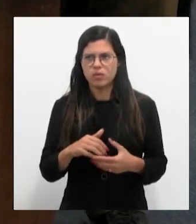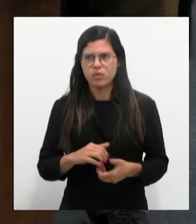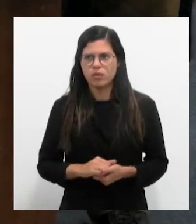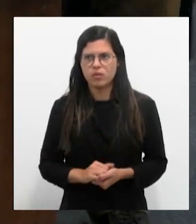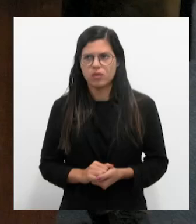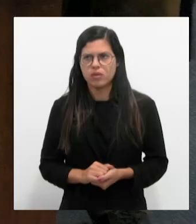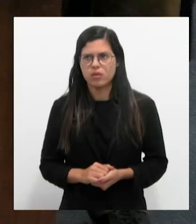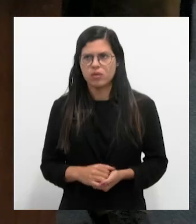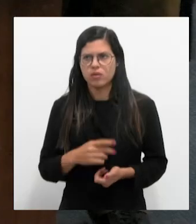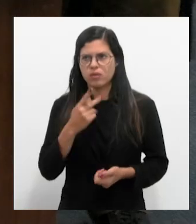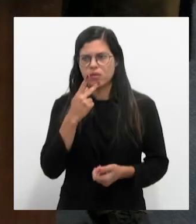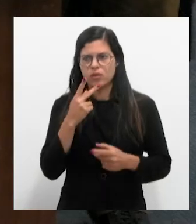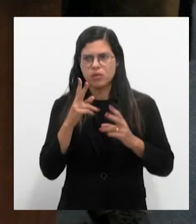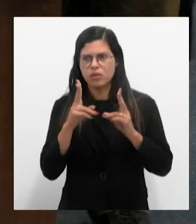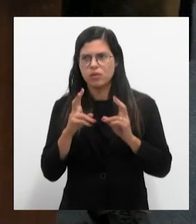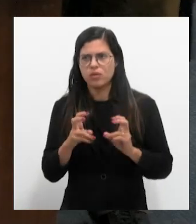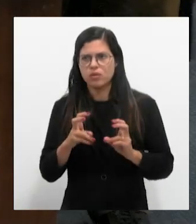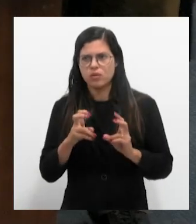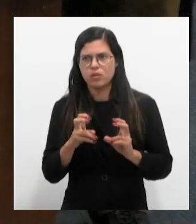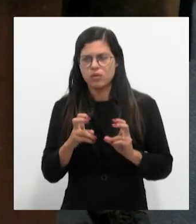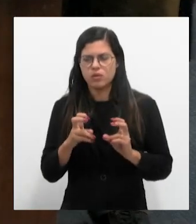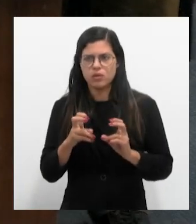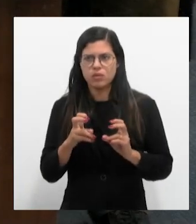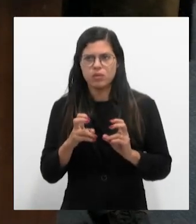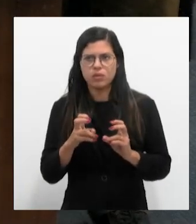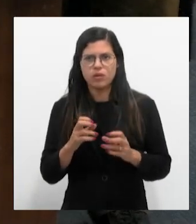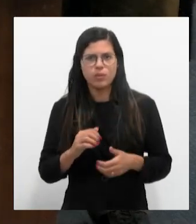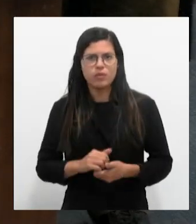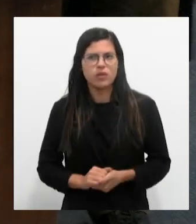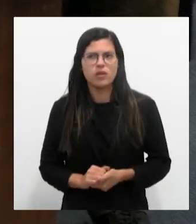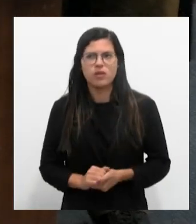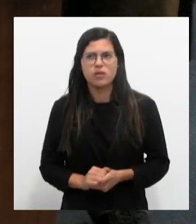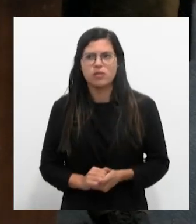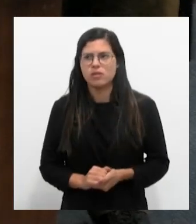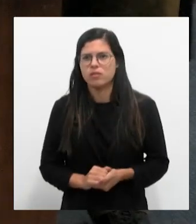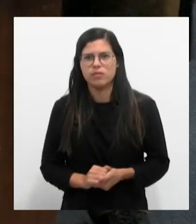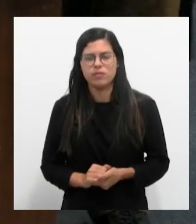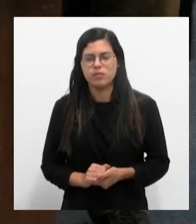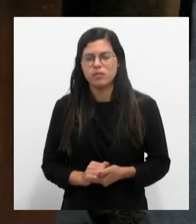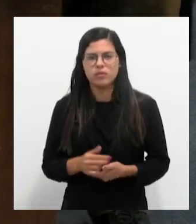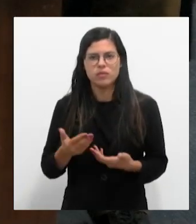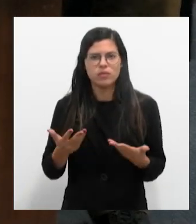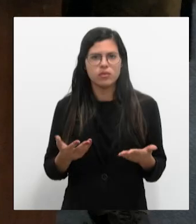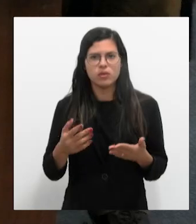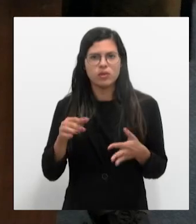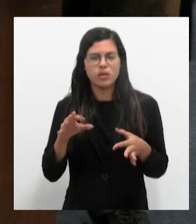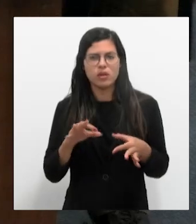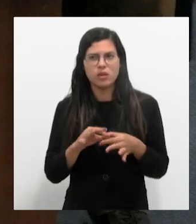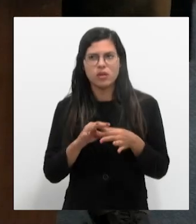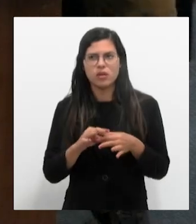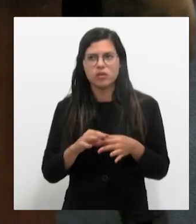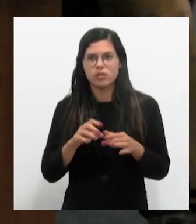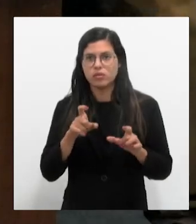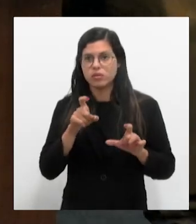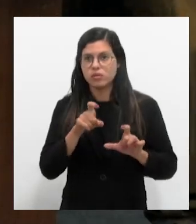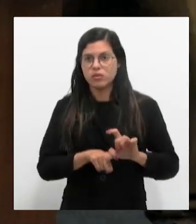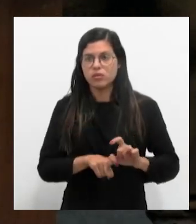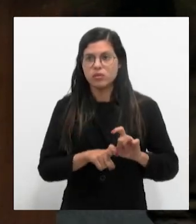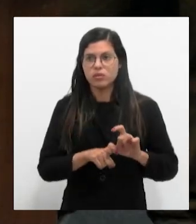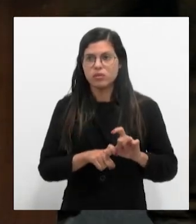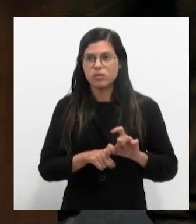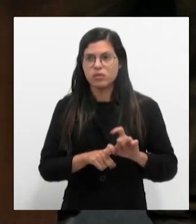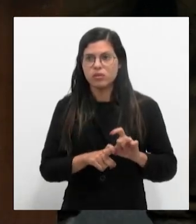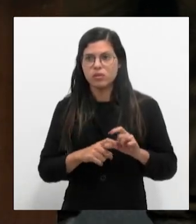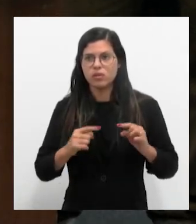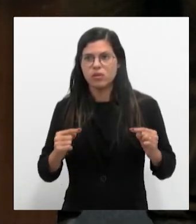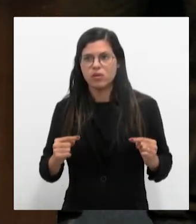gostaria de falar a respeito da prevalência e, principalmente, incidência a respeito da dependência